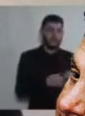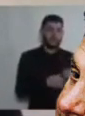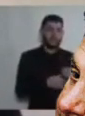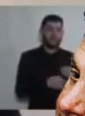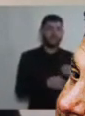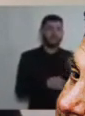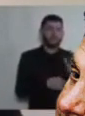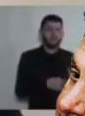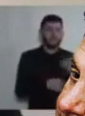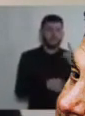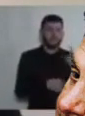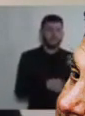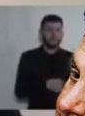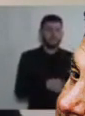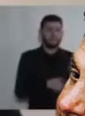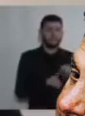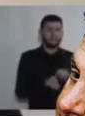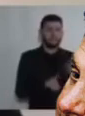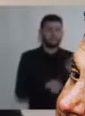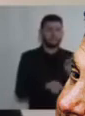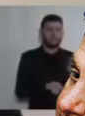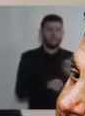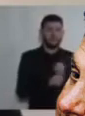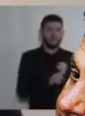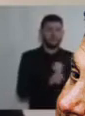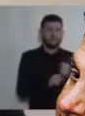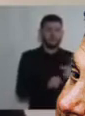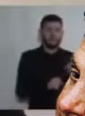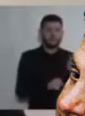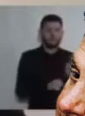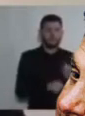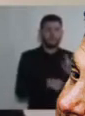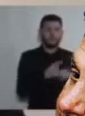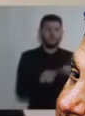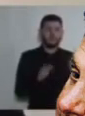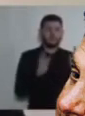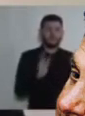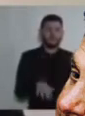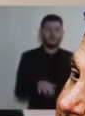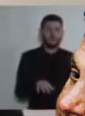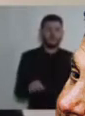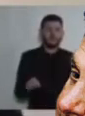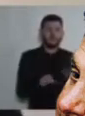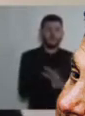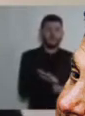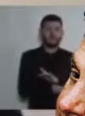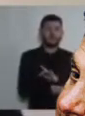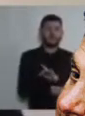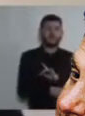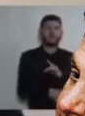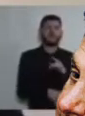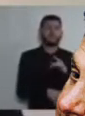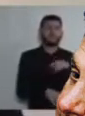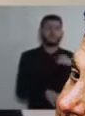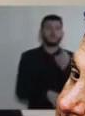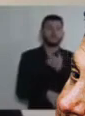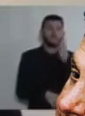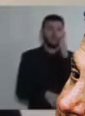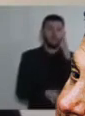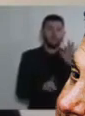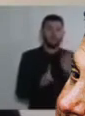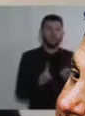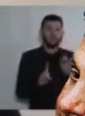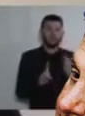7 de 10 de 2018, e após o encerramento da instrução processual nos autos da AP número tal, o então juiz federal